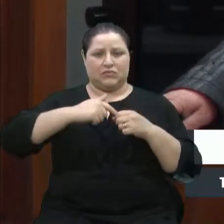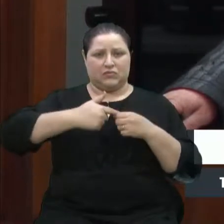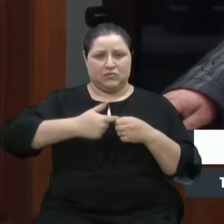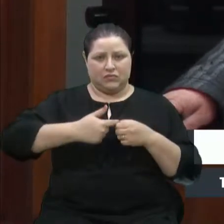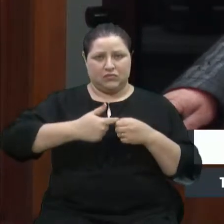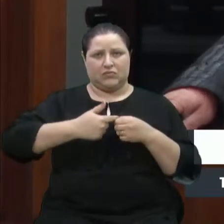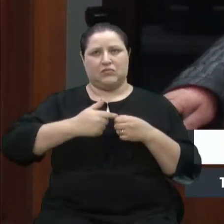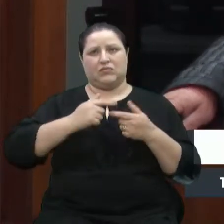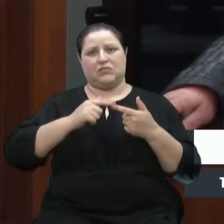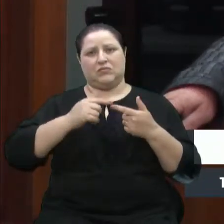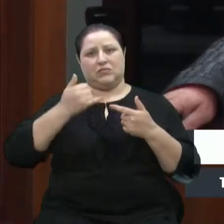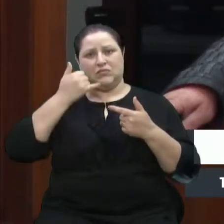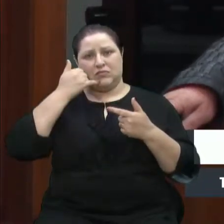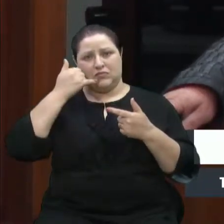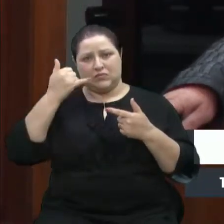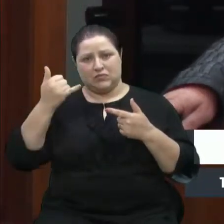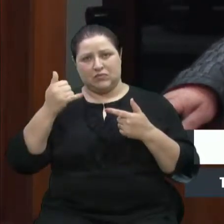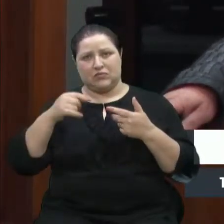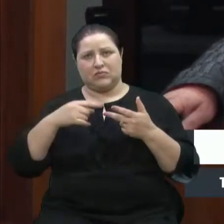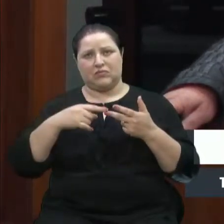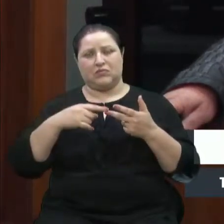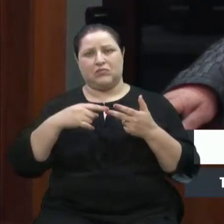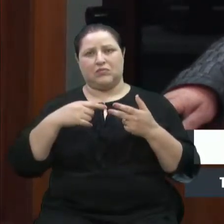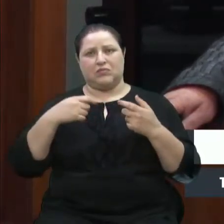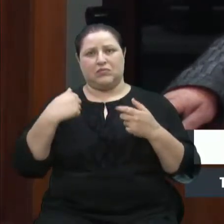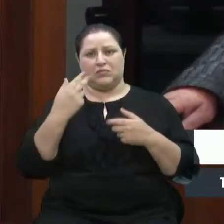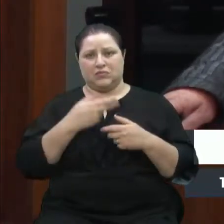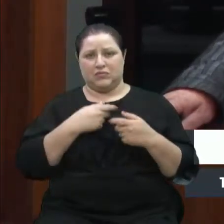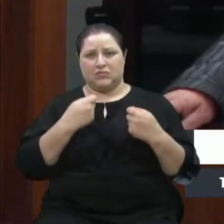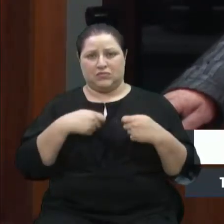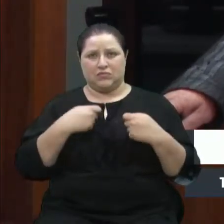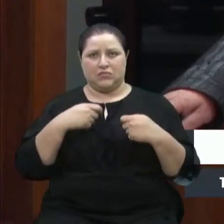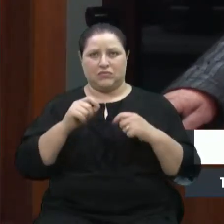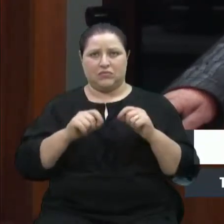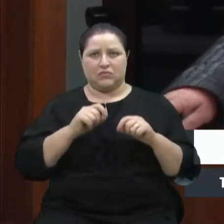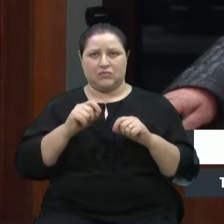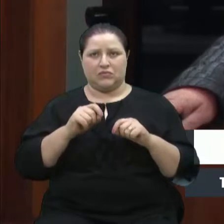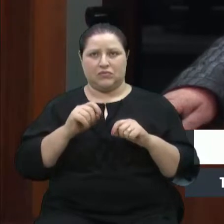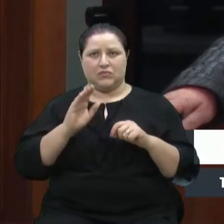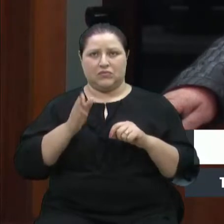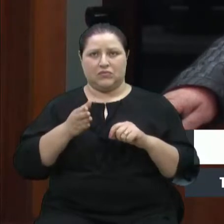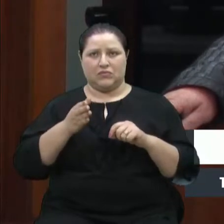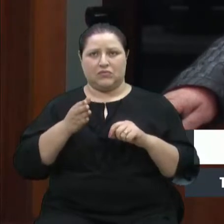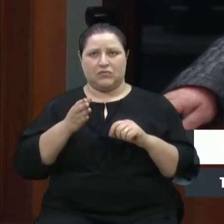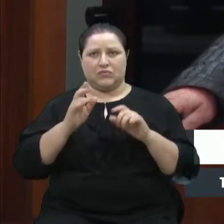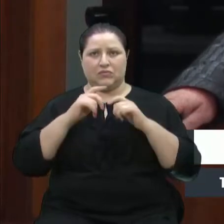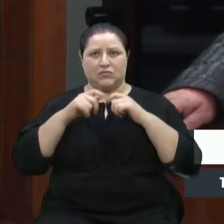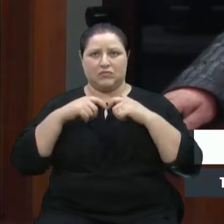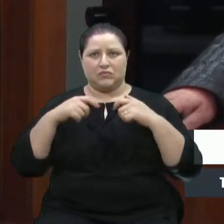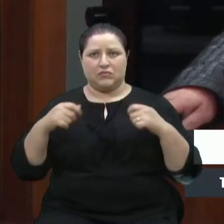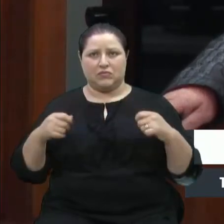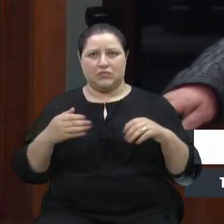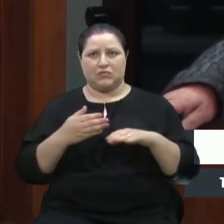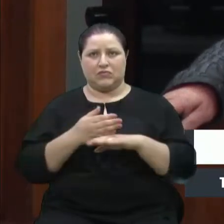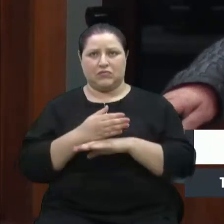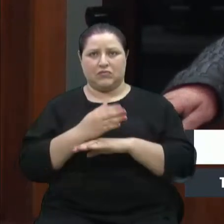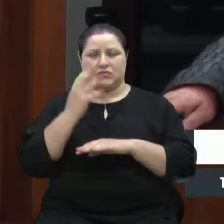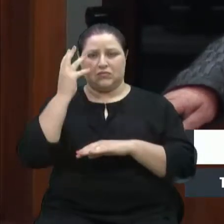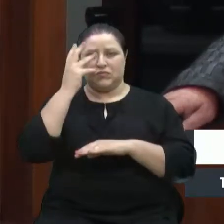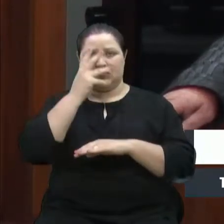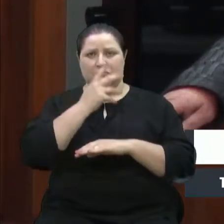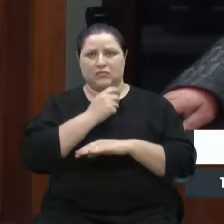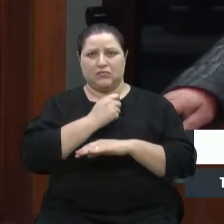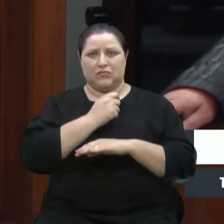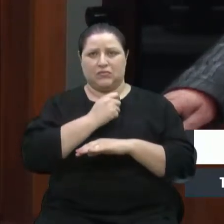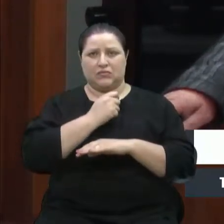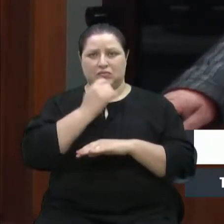telecomunicações a gente tem que quando o vereador da Bros aprovam belíssima projeto aqui na casa